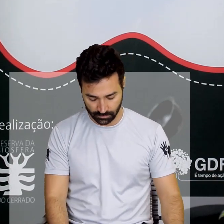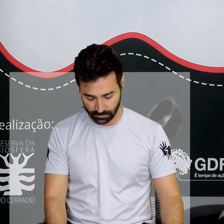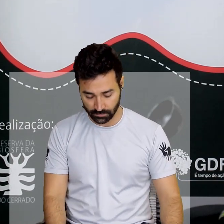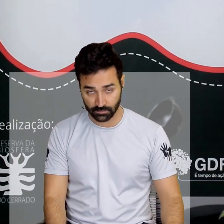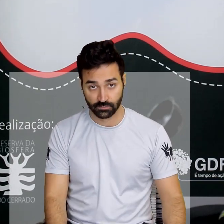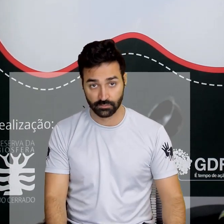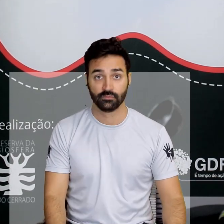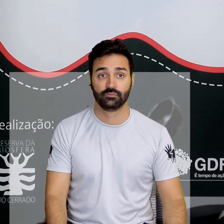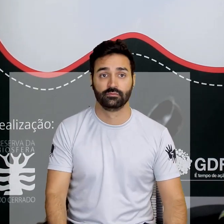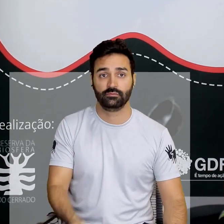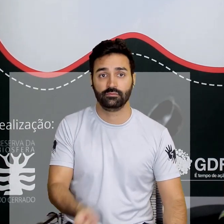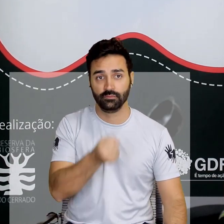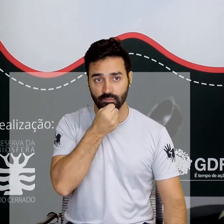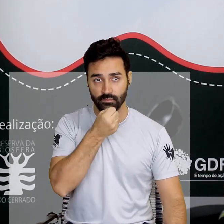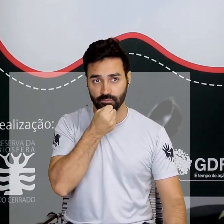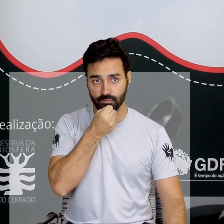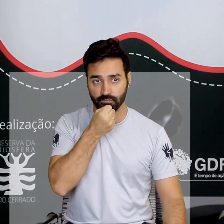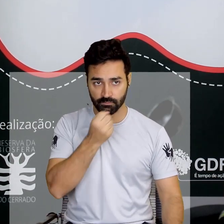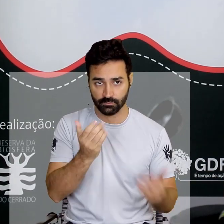Habilita seu microfone.